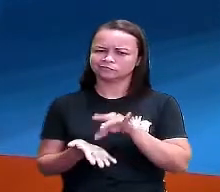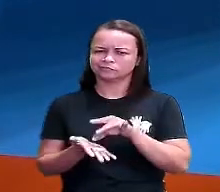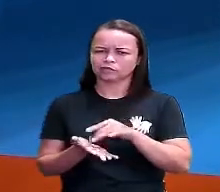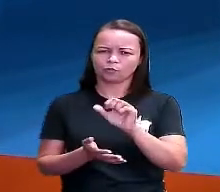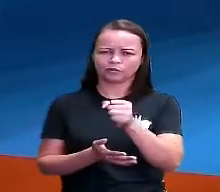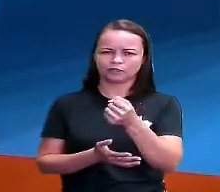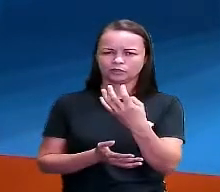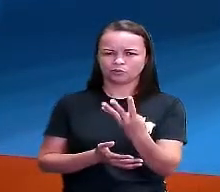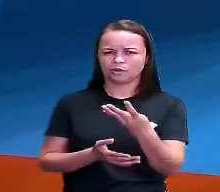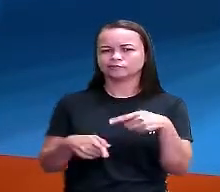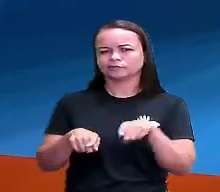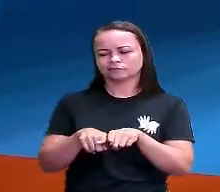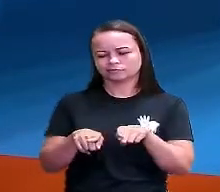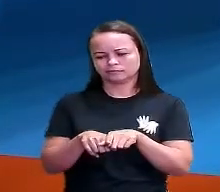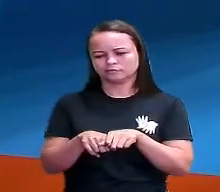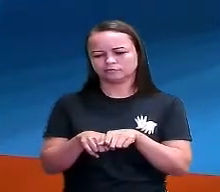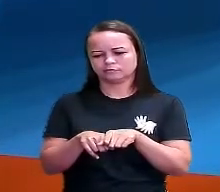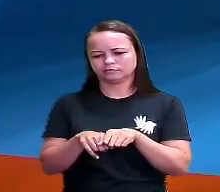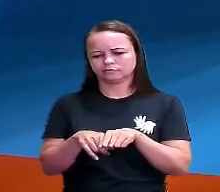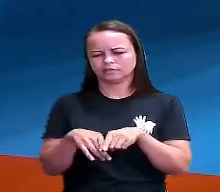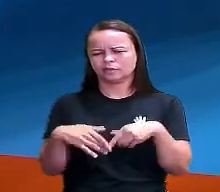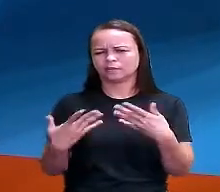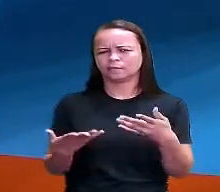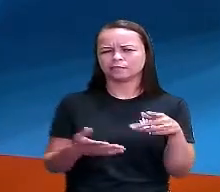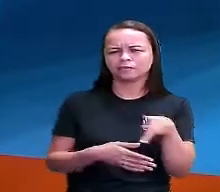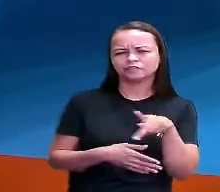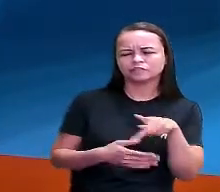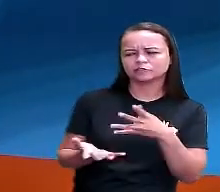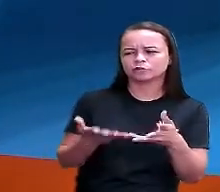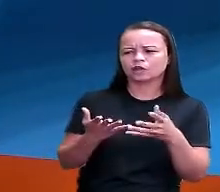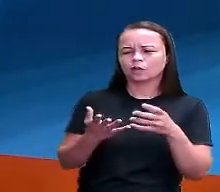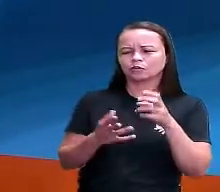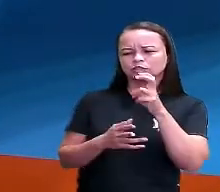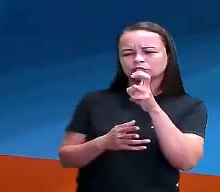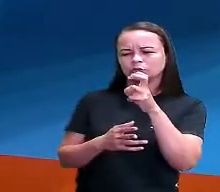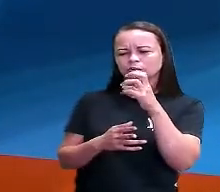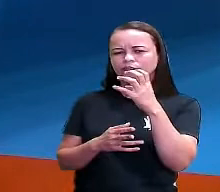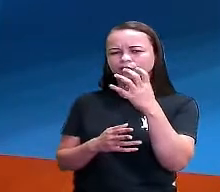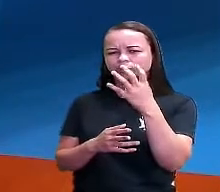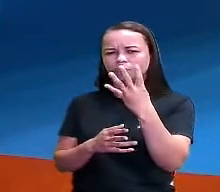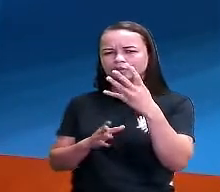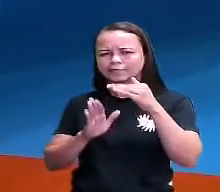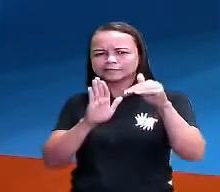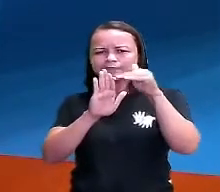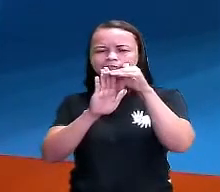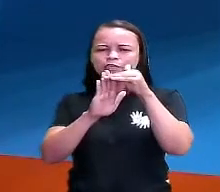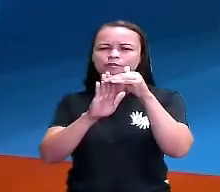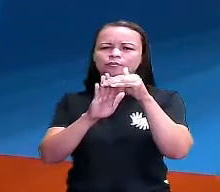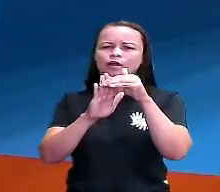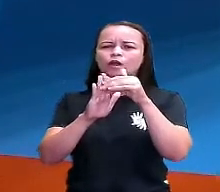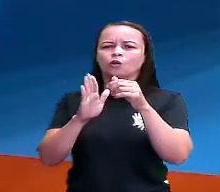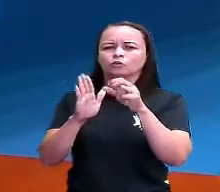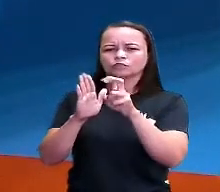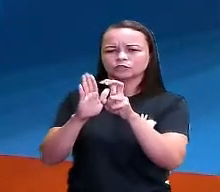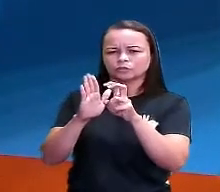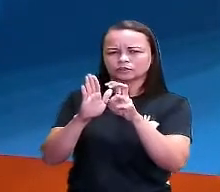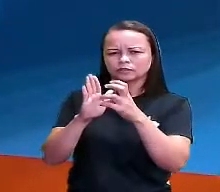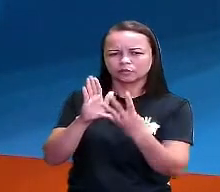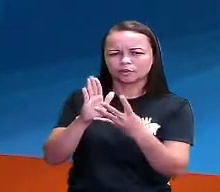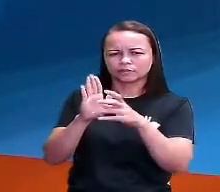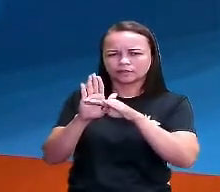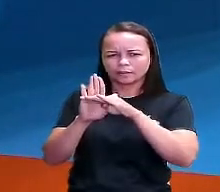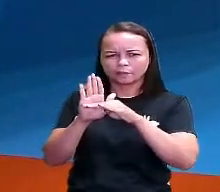também. Mas, professora, o 54 está em cima, aqui o 54 está embaixo. E aí?